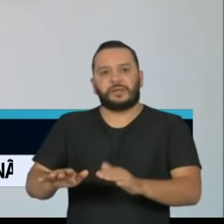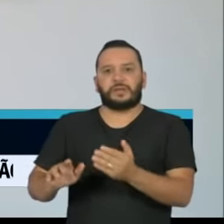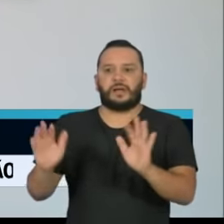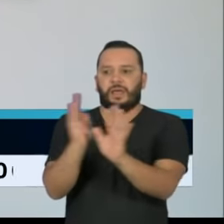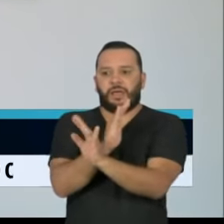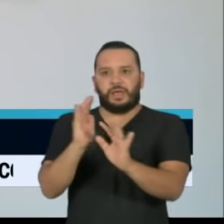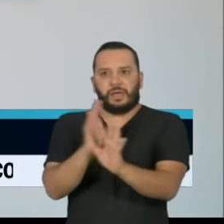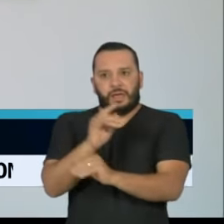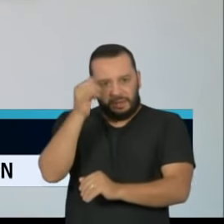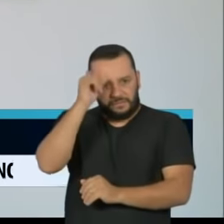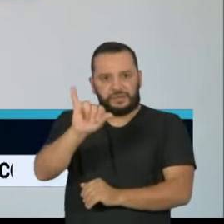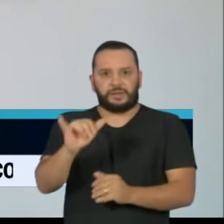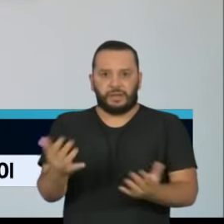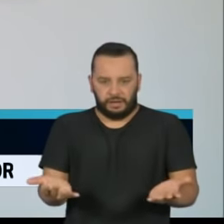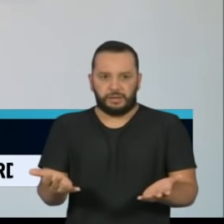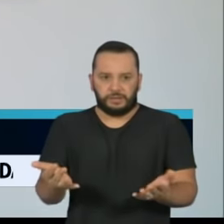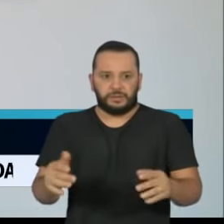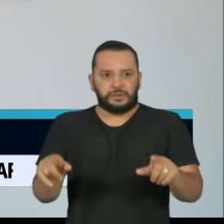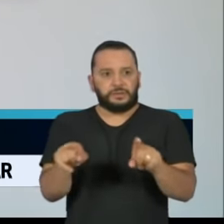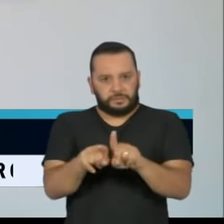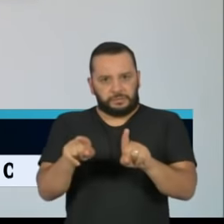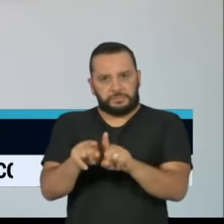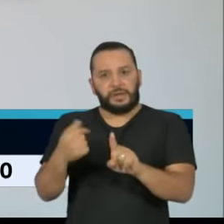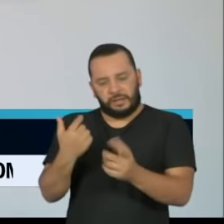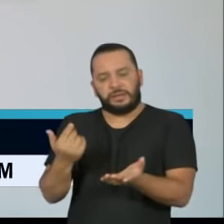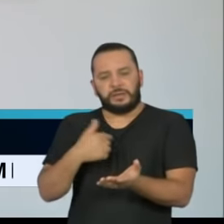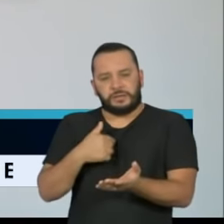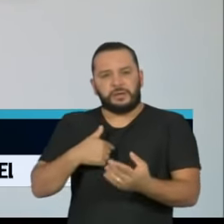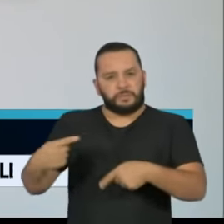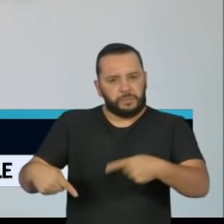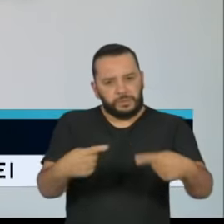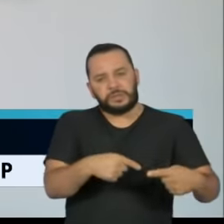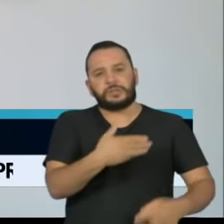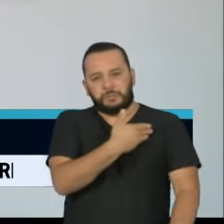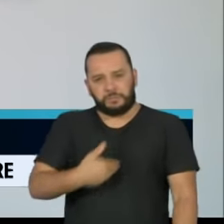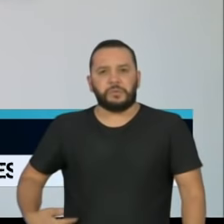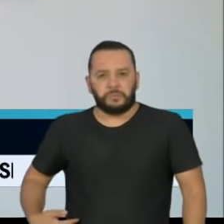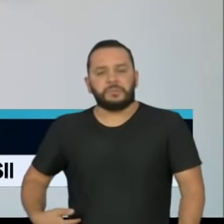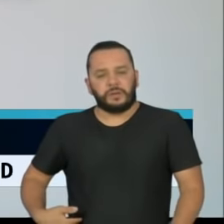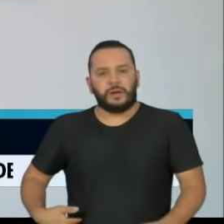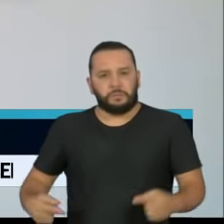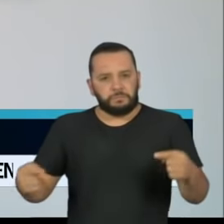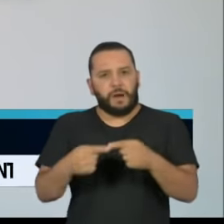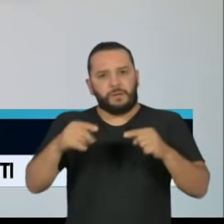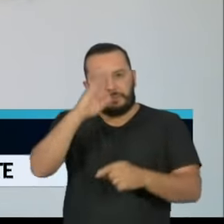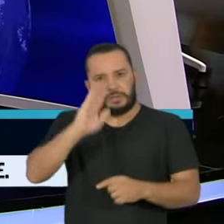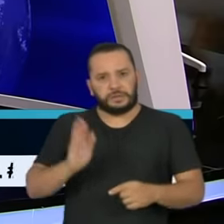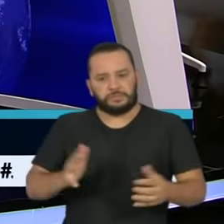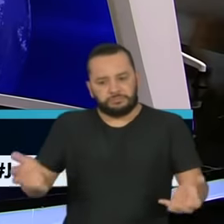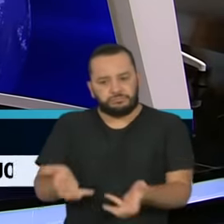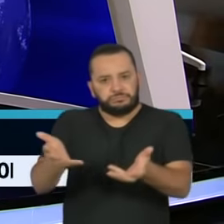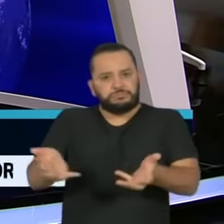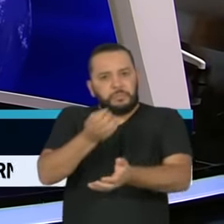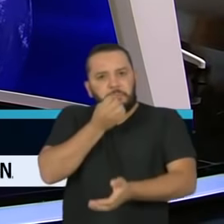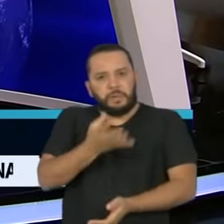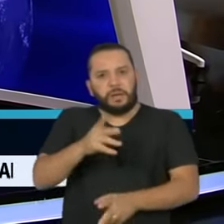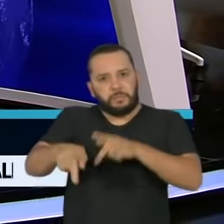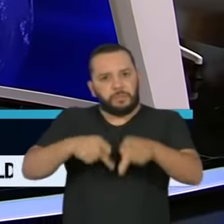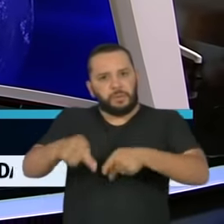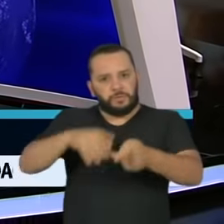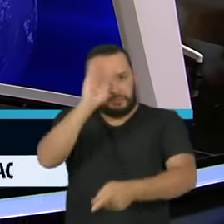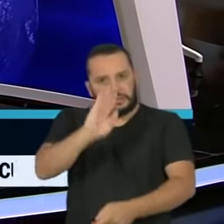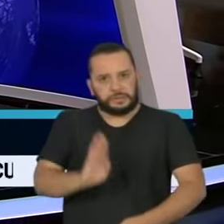aí, devem permanecer, então, sendo o fundamento das políticas públicas para o Brasil, para o bem da população. Bom,